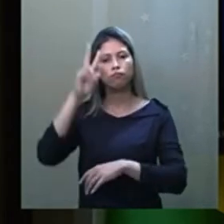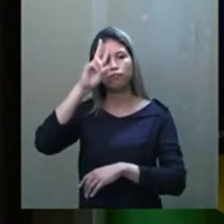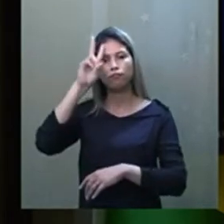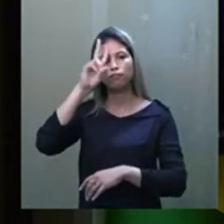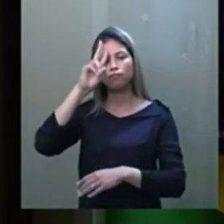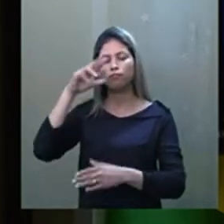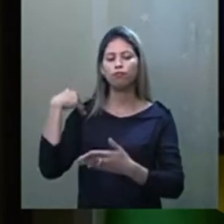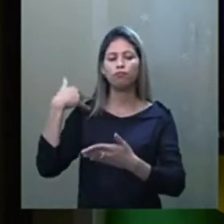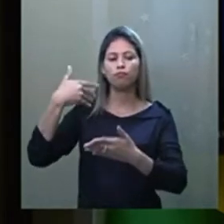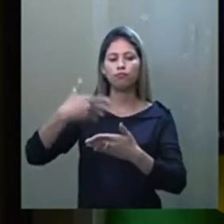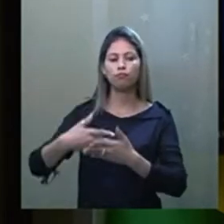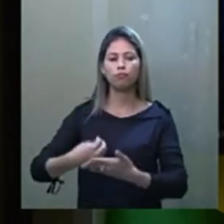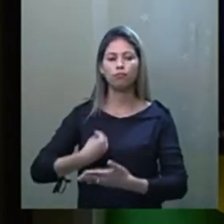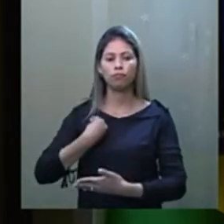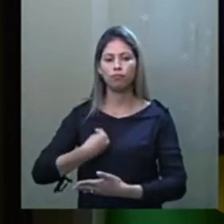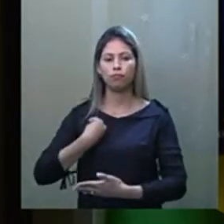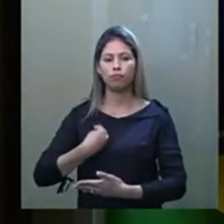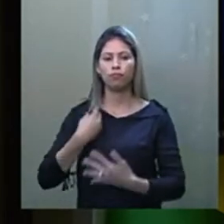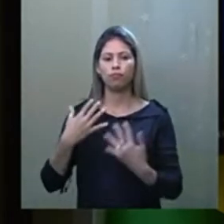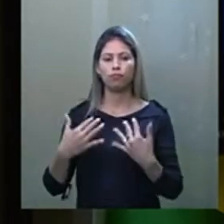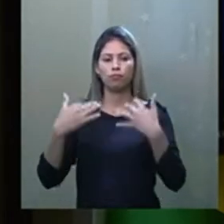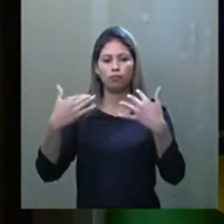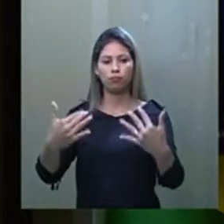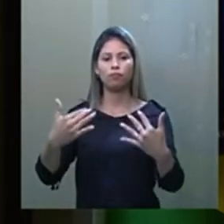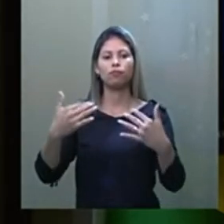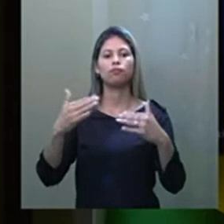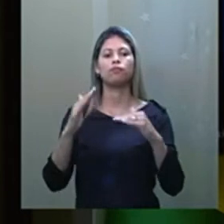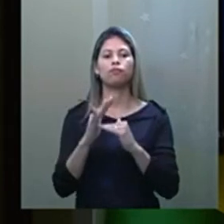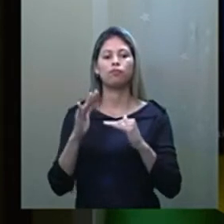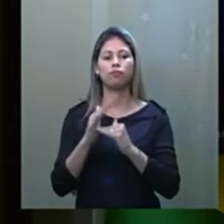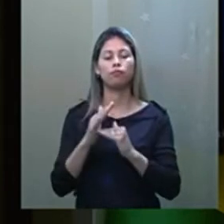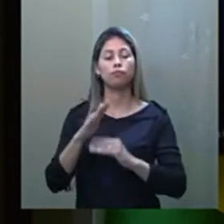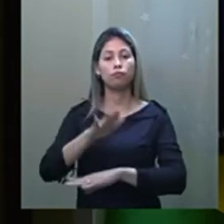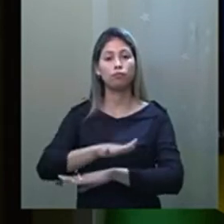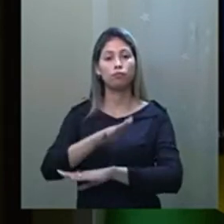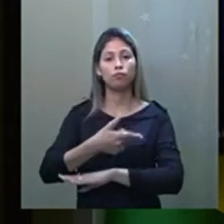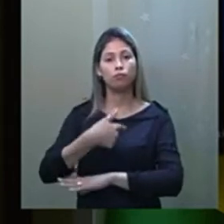Federal na tarde de ontem.